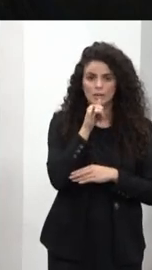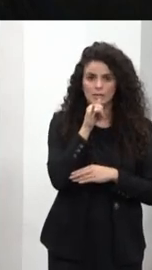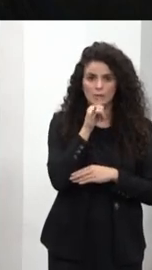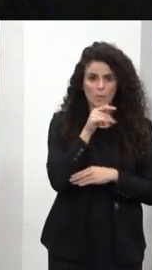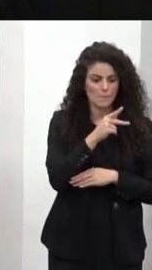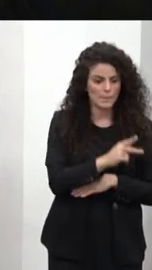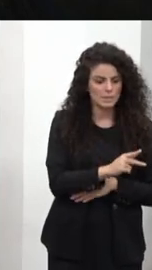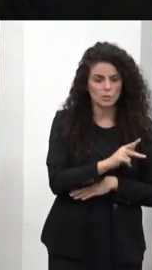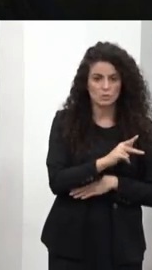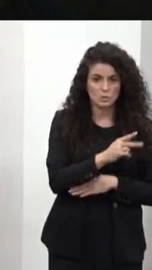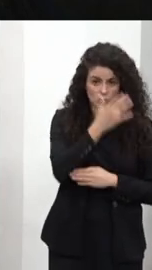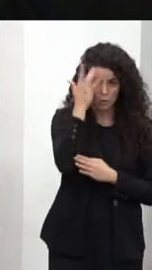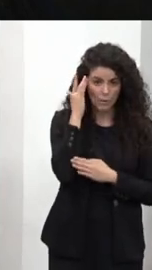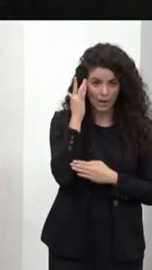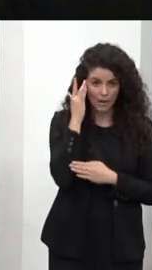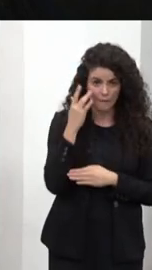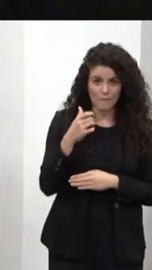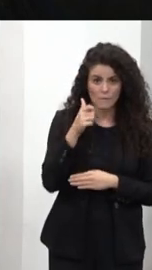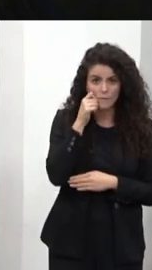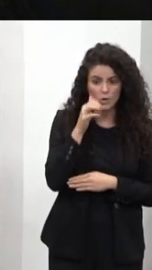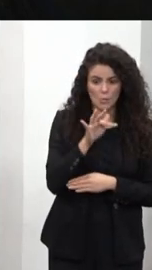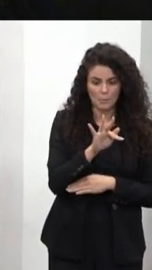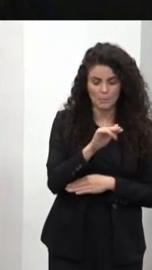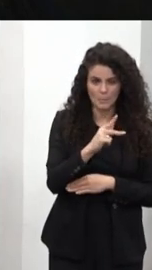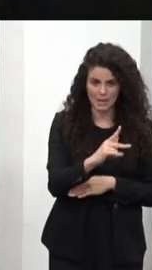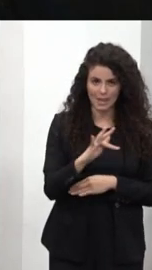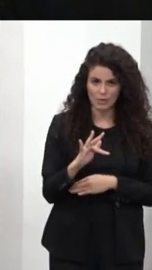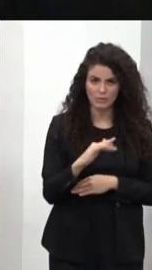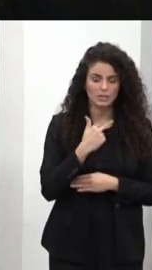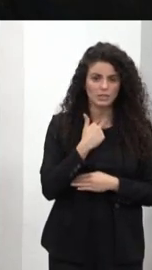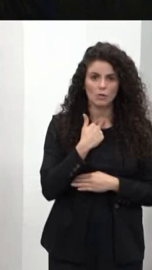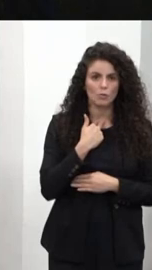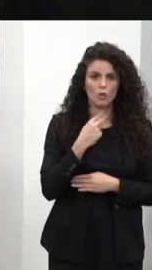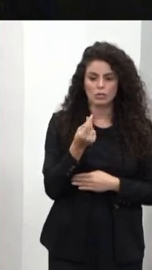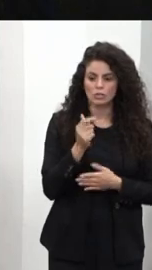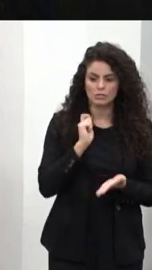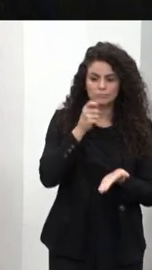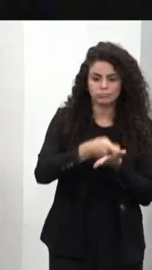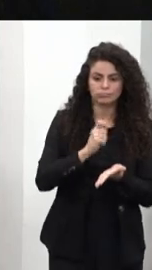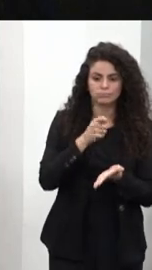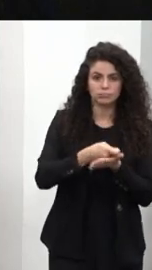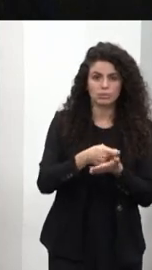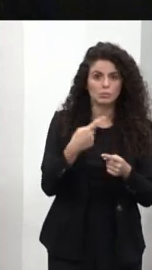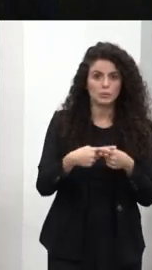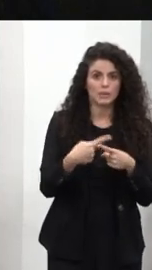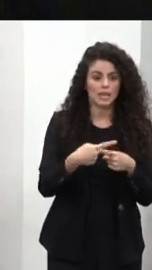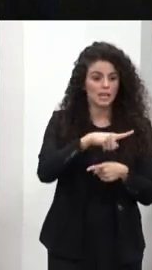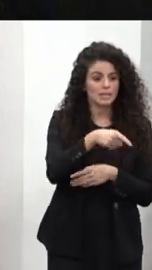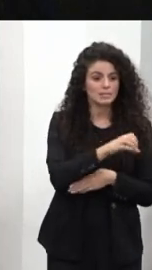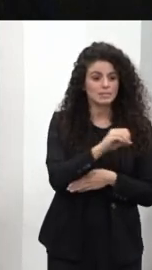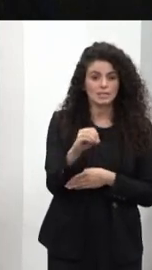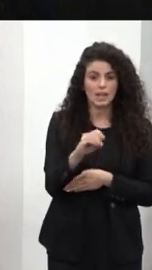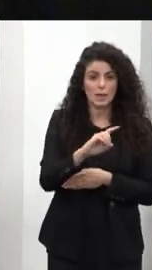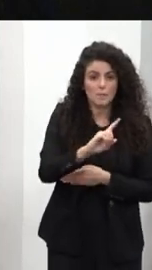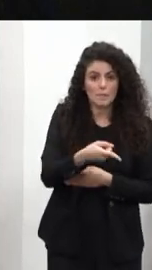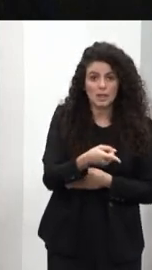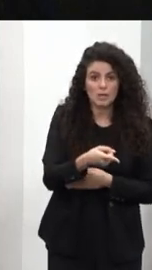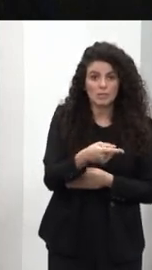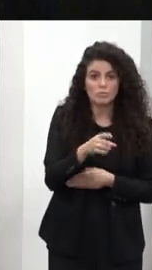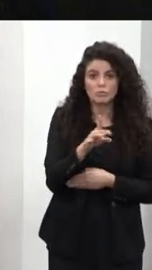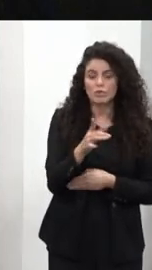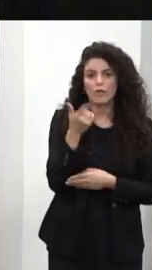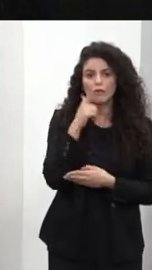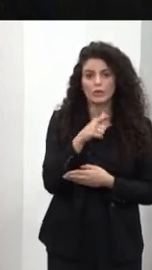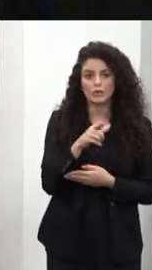dinheiro deduzindo imposto direto na fonte senão um curta-metragem de 100 mil vai ter que trabalhar com 70 e poucos mil porque vai ter